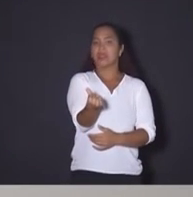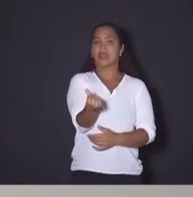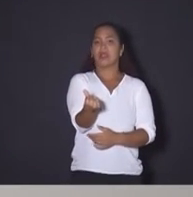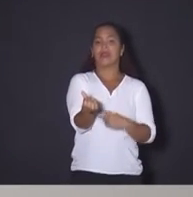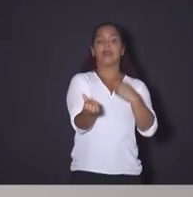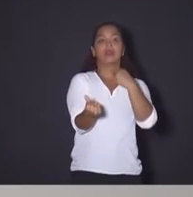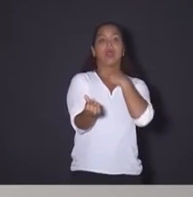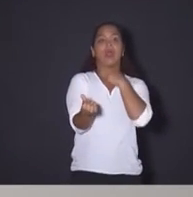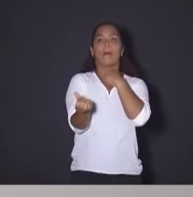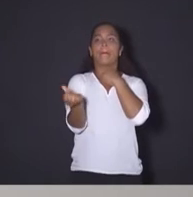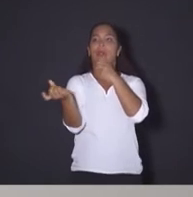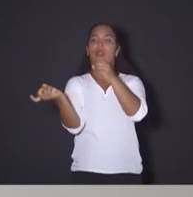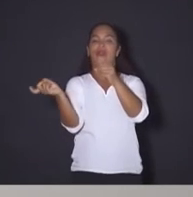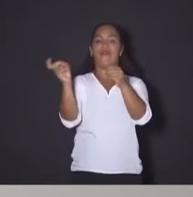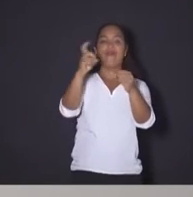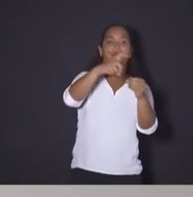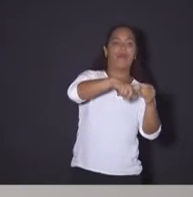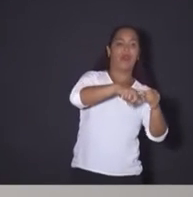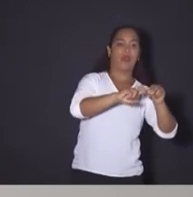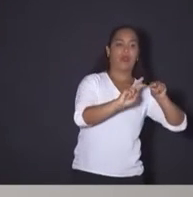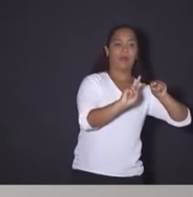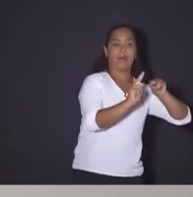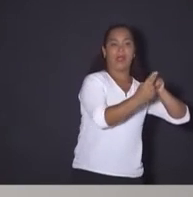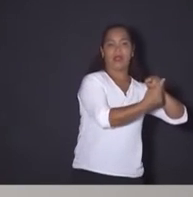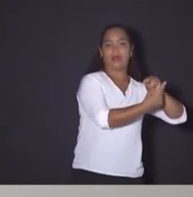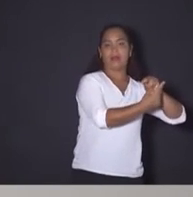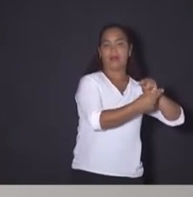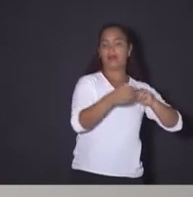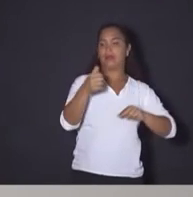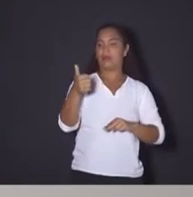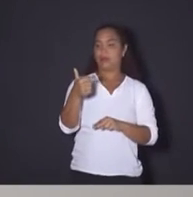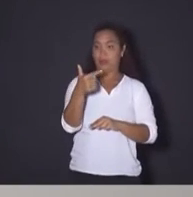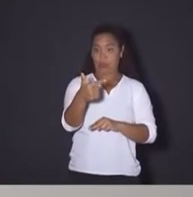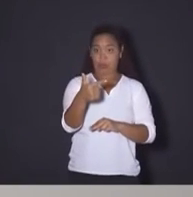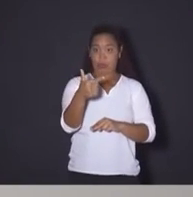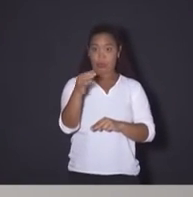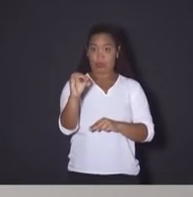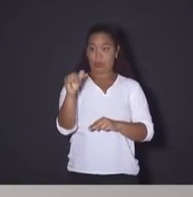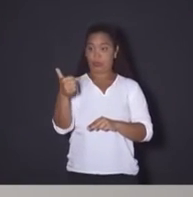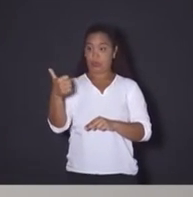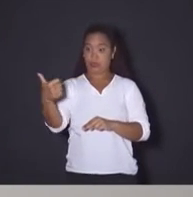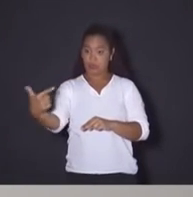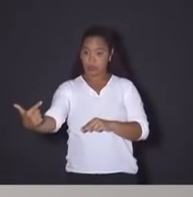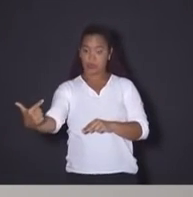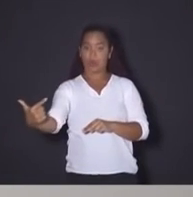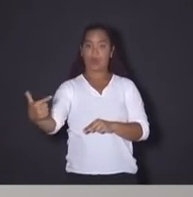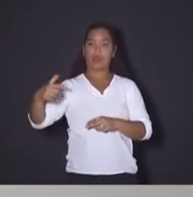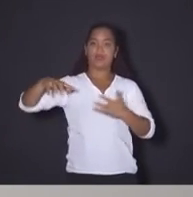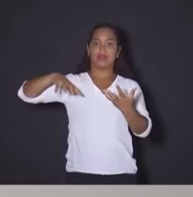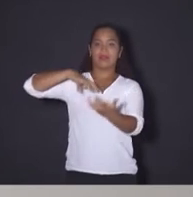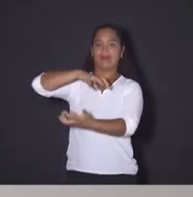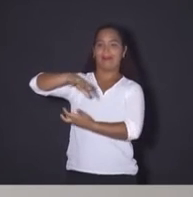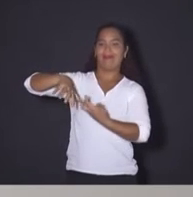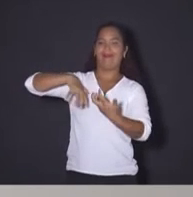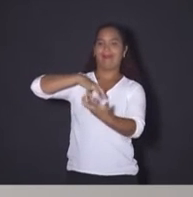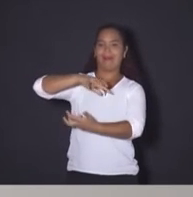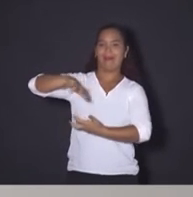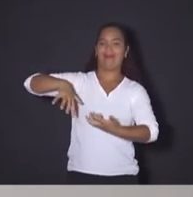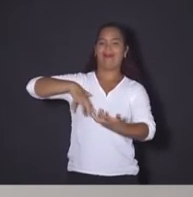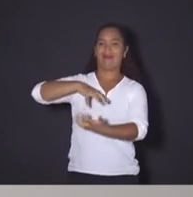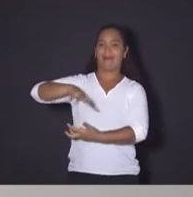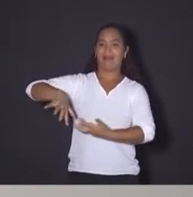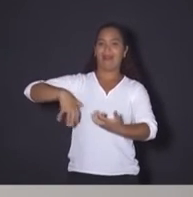voltar aos seus bairros desde 2012 quando ocorreu a greve à greve